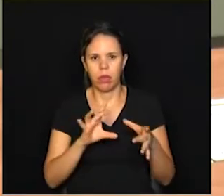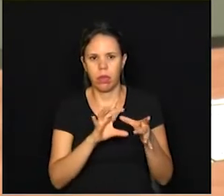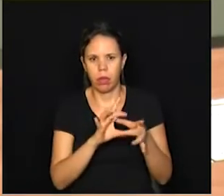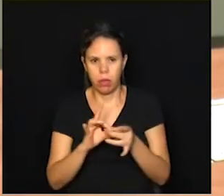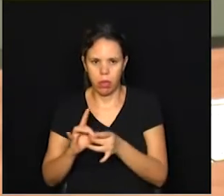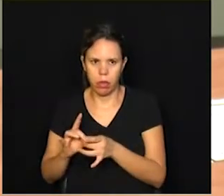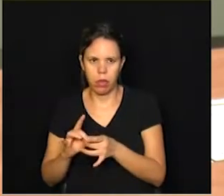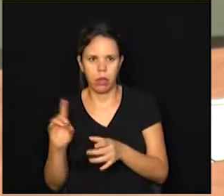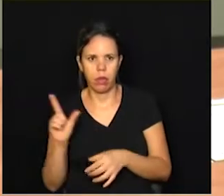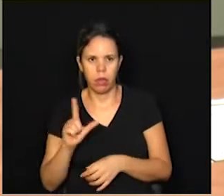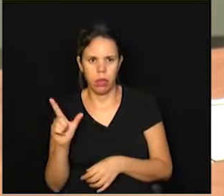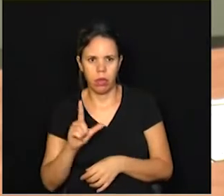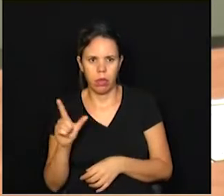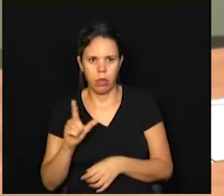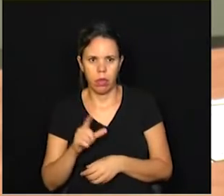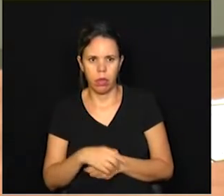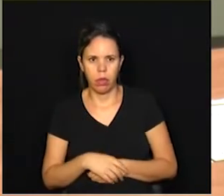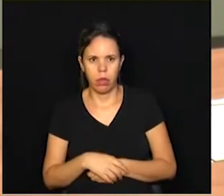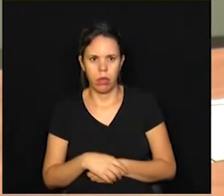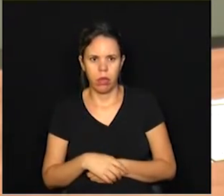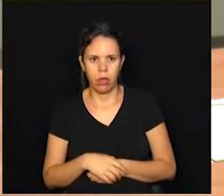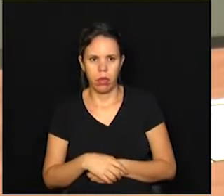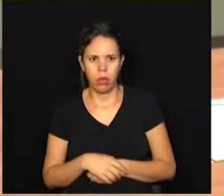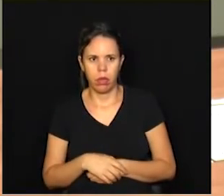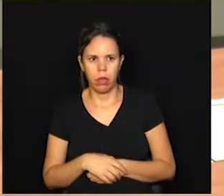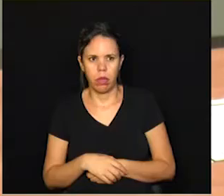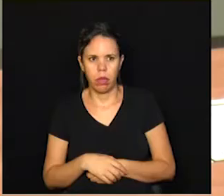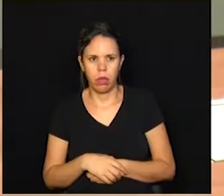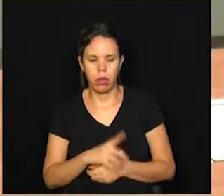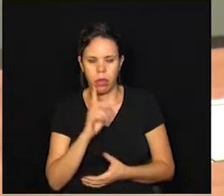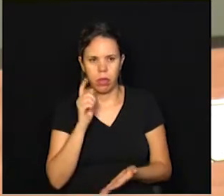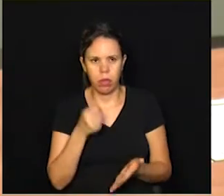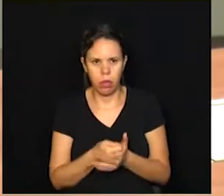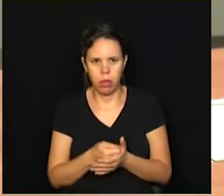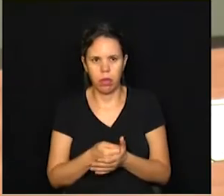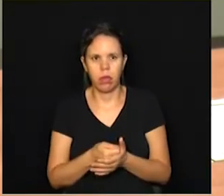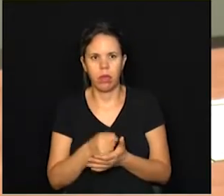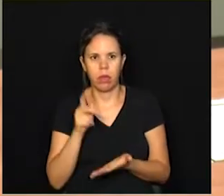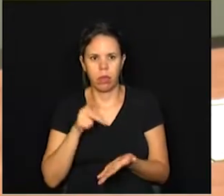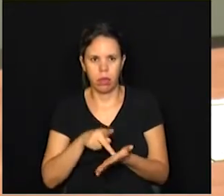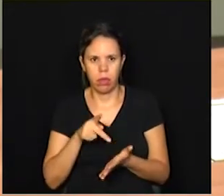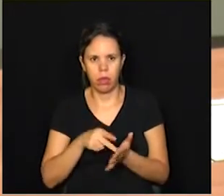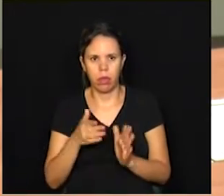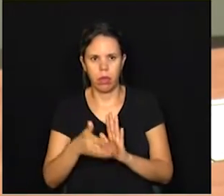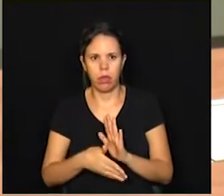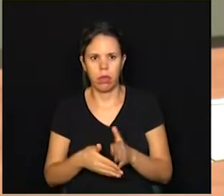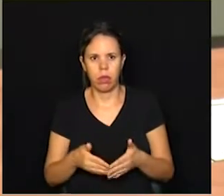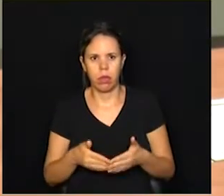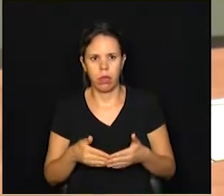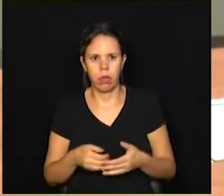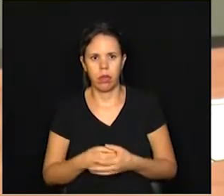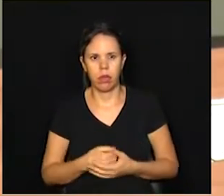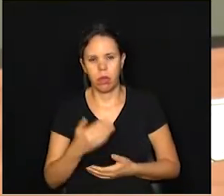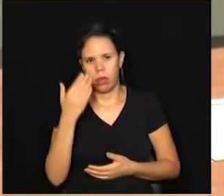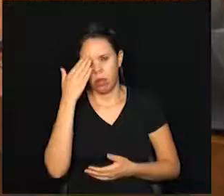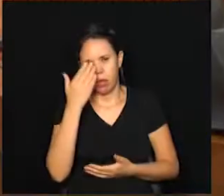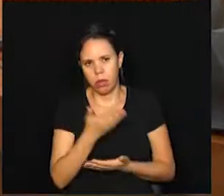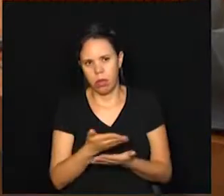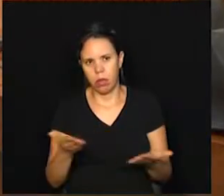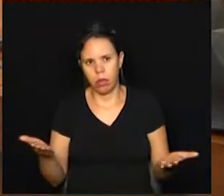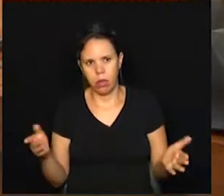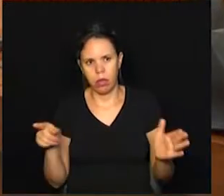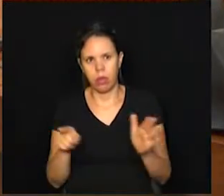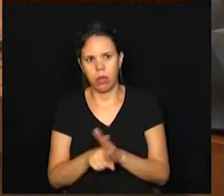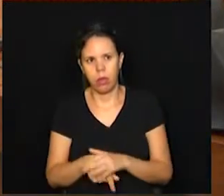lógica, né? E, sobretudo, com a garantia da veracidade. Por favor, Ítalo. Agradeço a